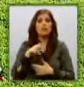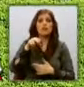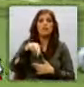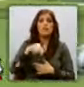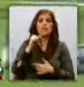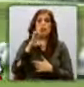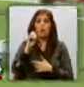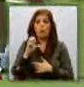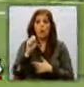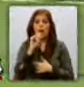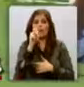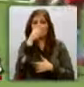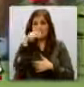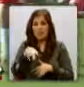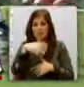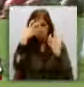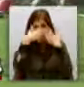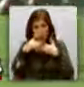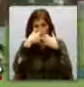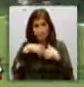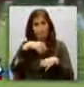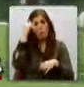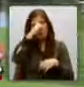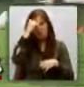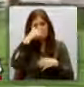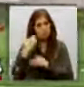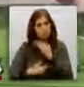permanece em dúvida O Argentino continua a recuperar de uma lesão muscular